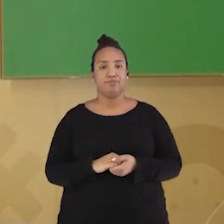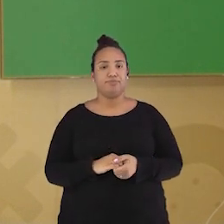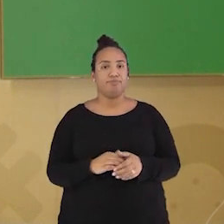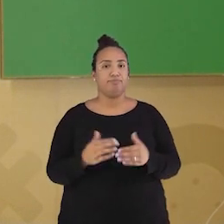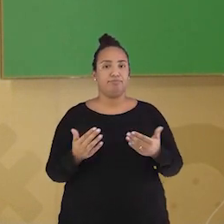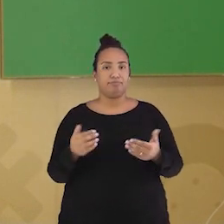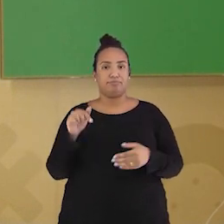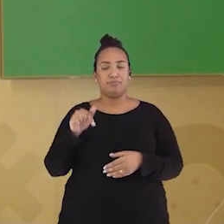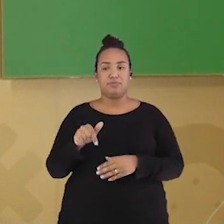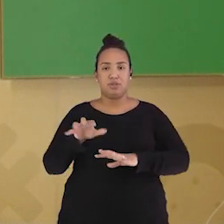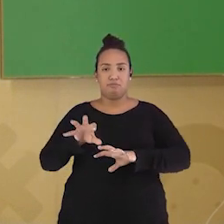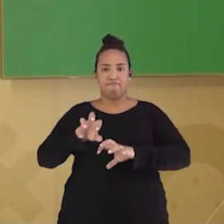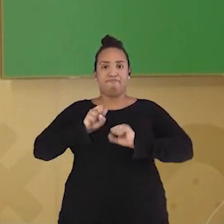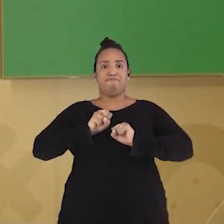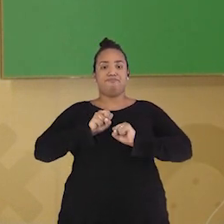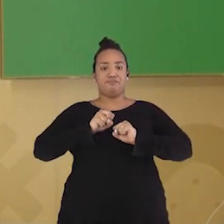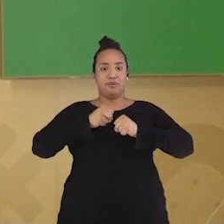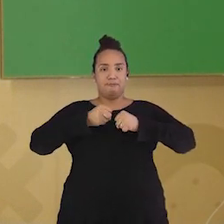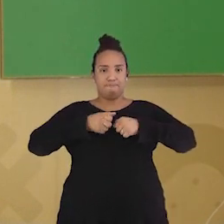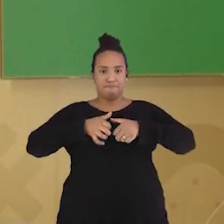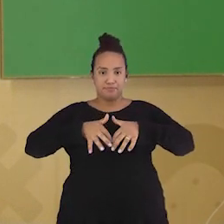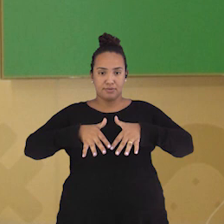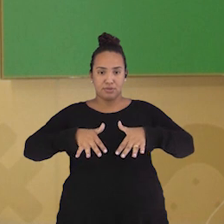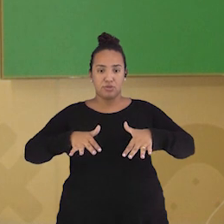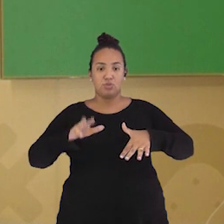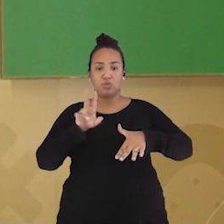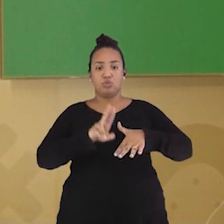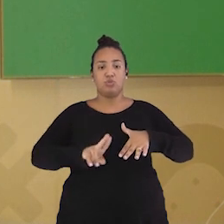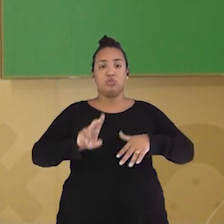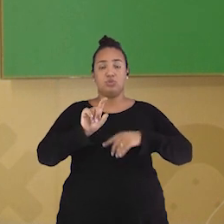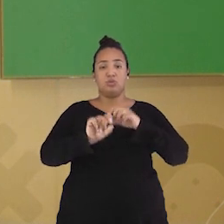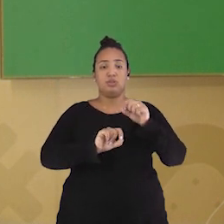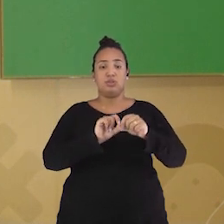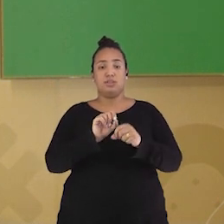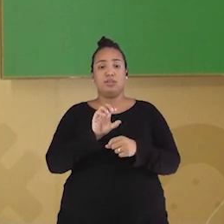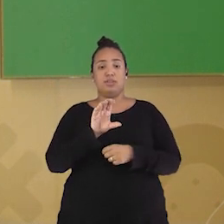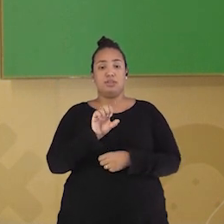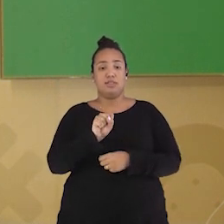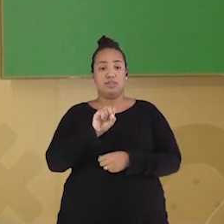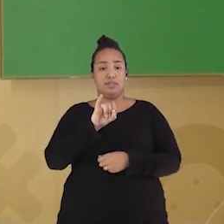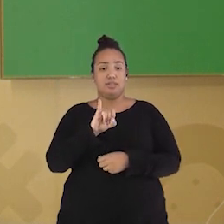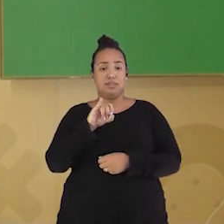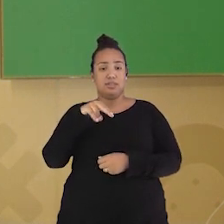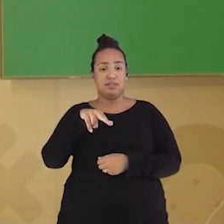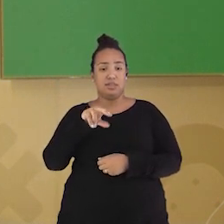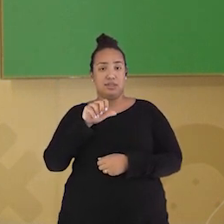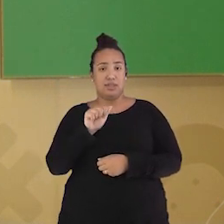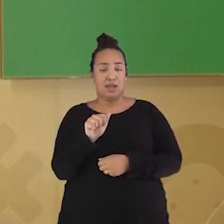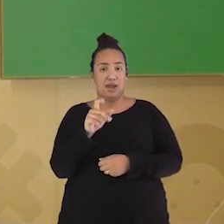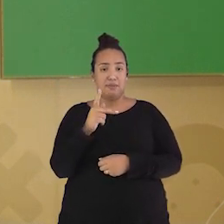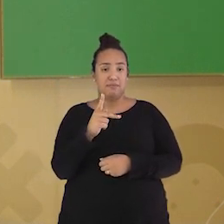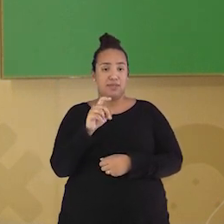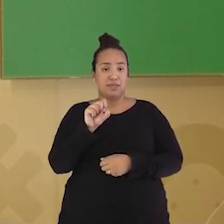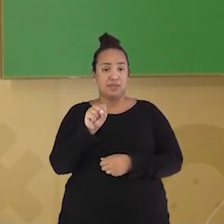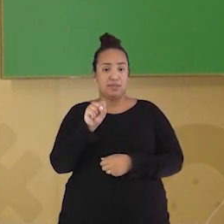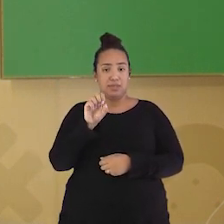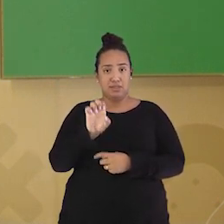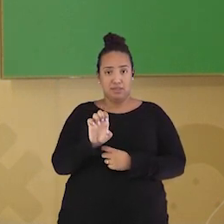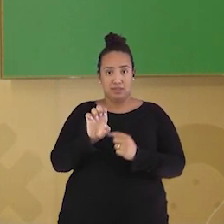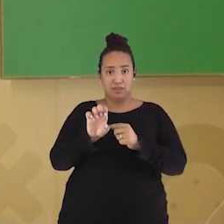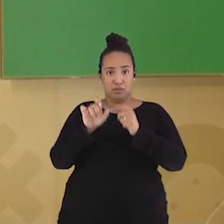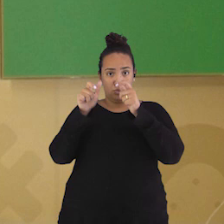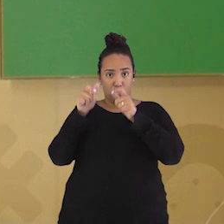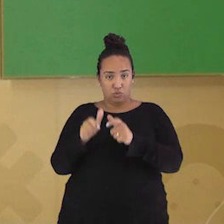impulso nervoso é transmitido por meio de uma sinapse, que é o local onde